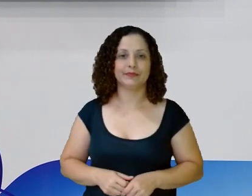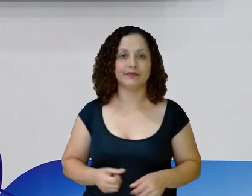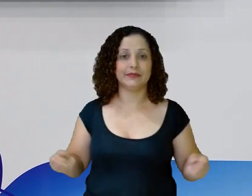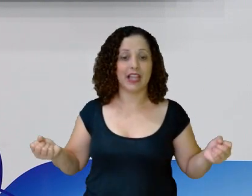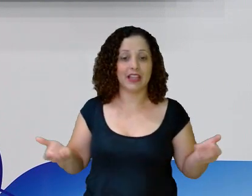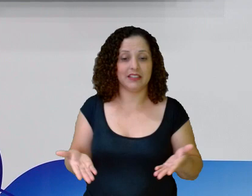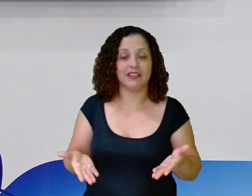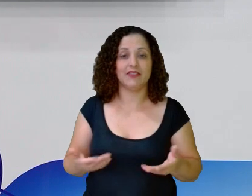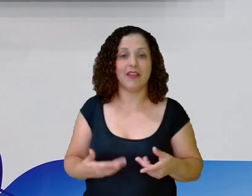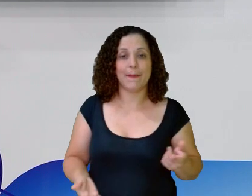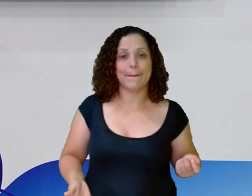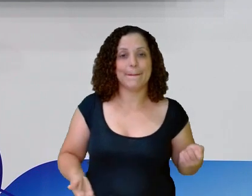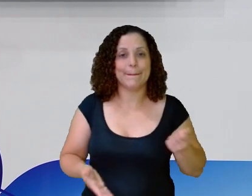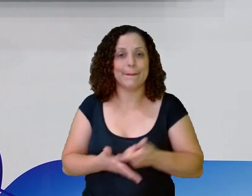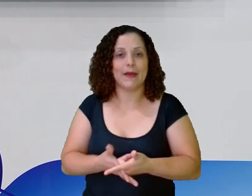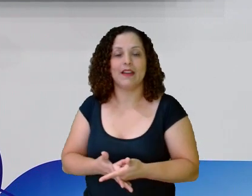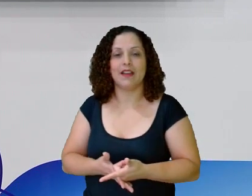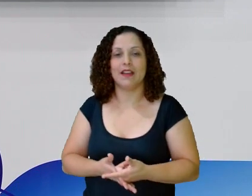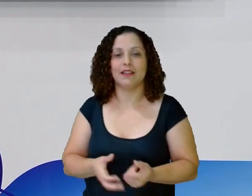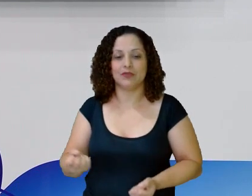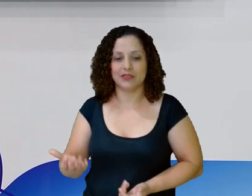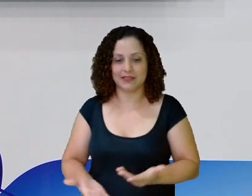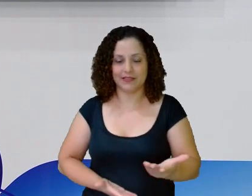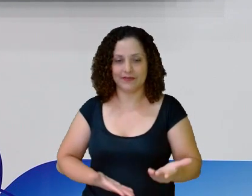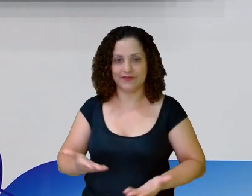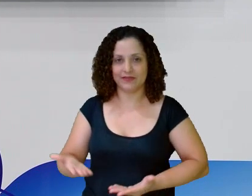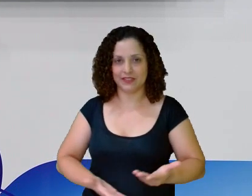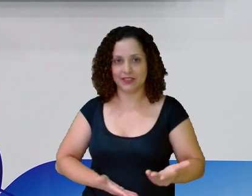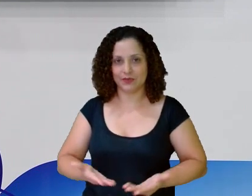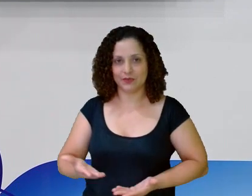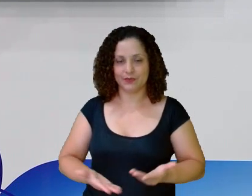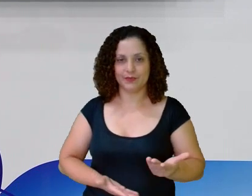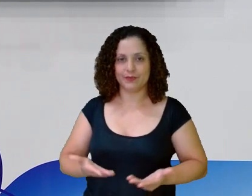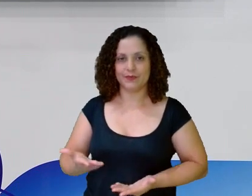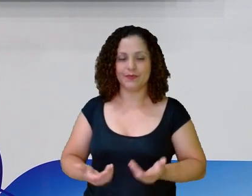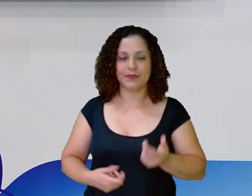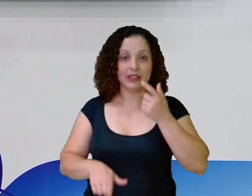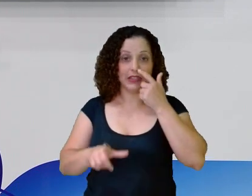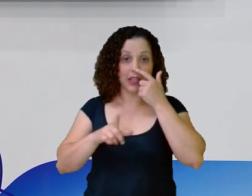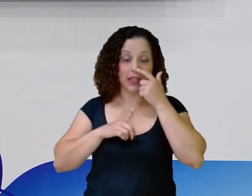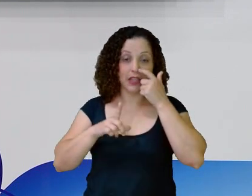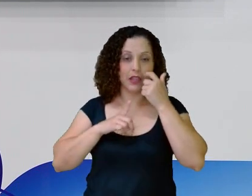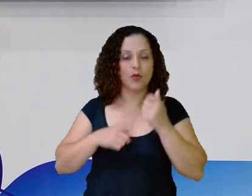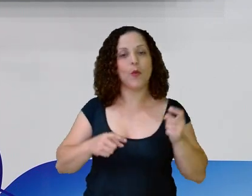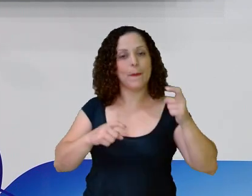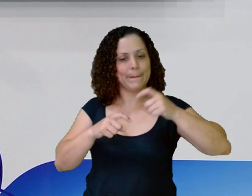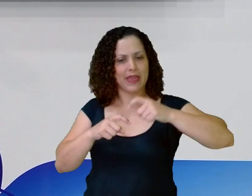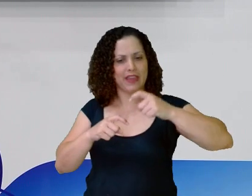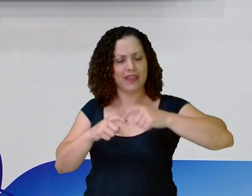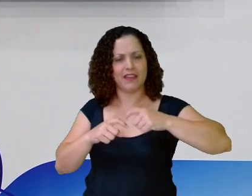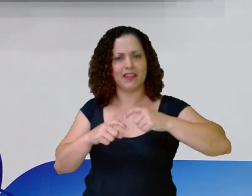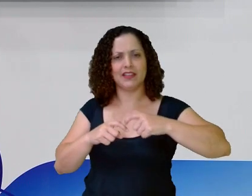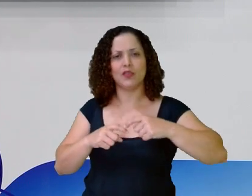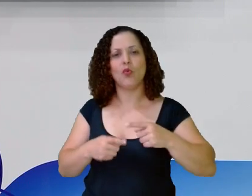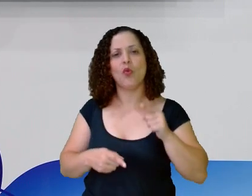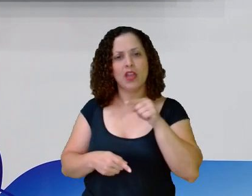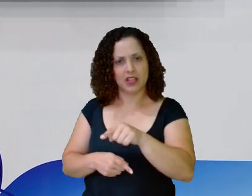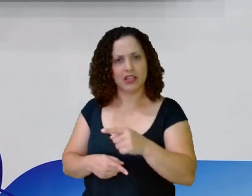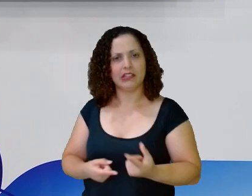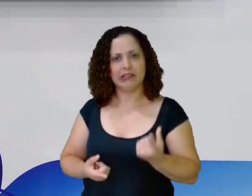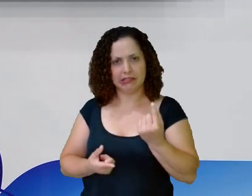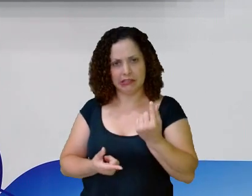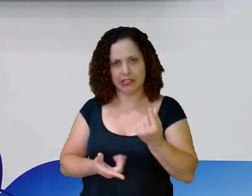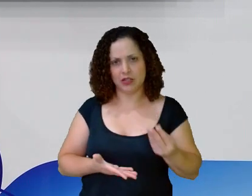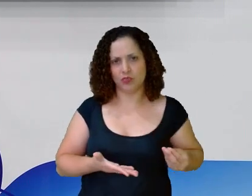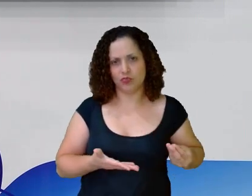aí você vai pagar por esse serviço, né? Existe um médico ali que ele recebe pelaquela consulta